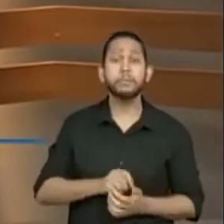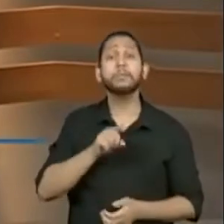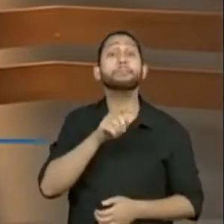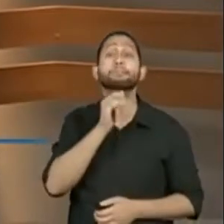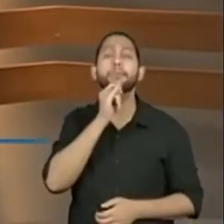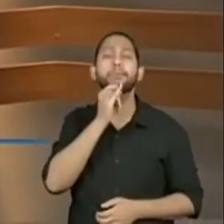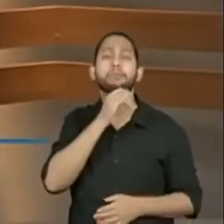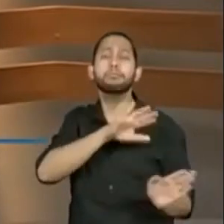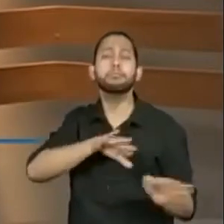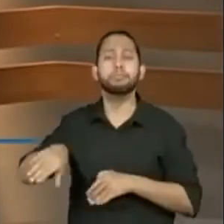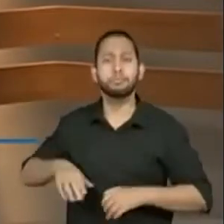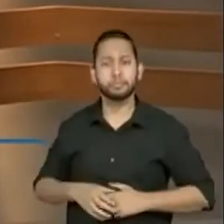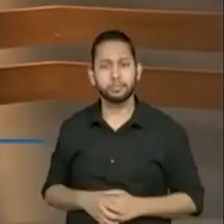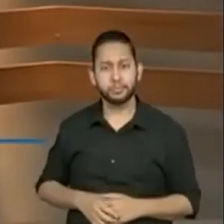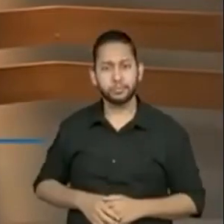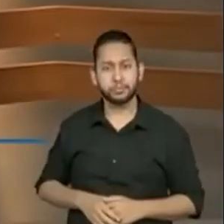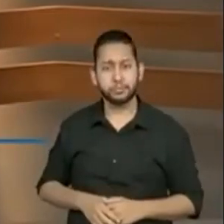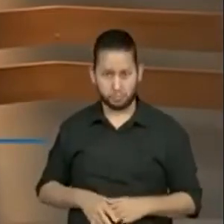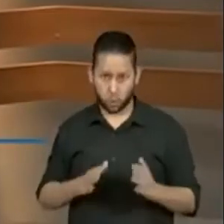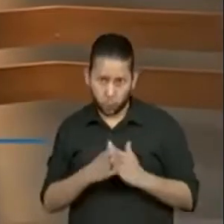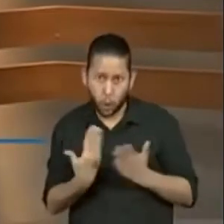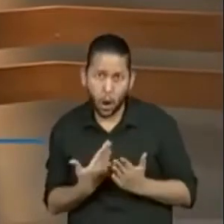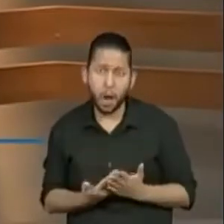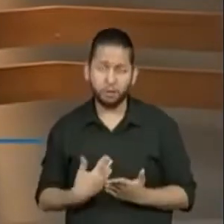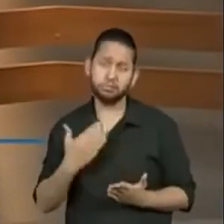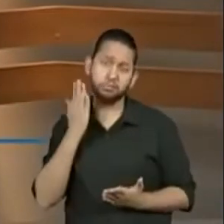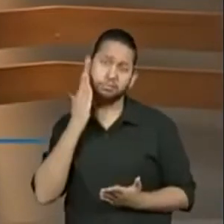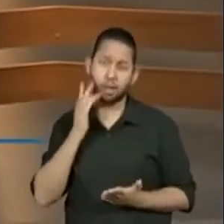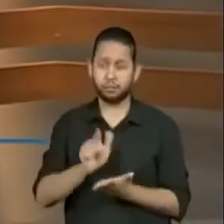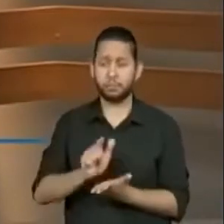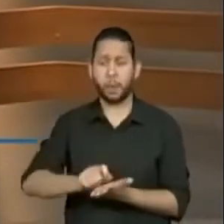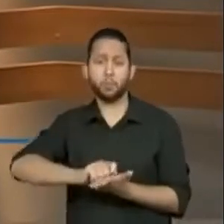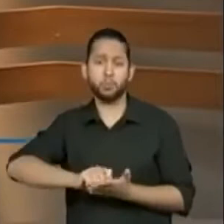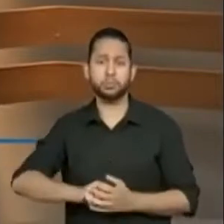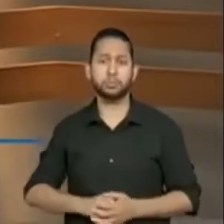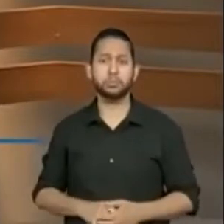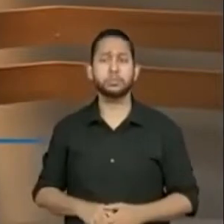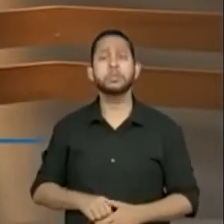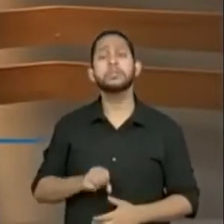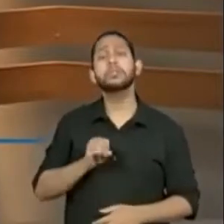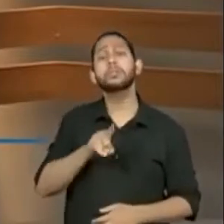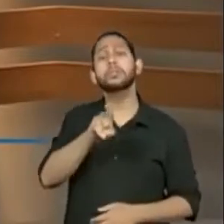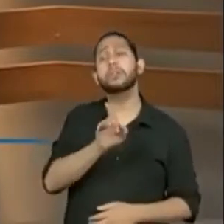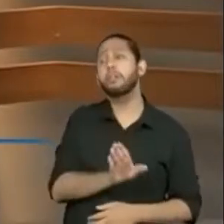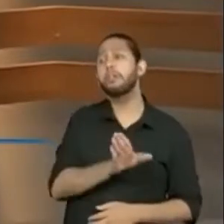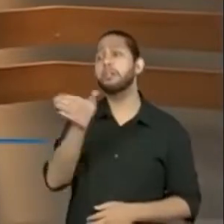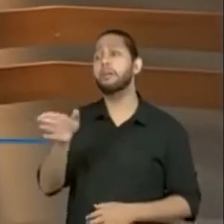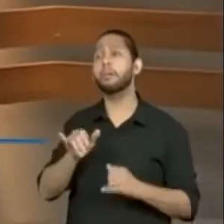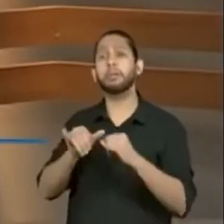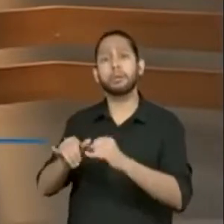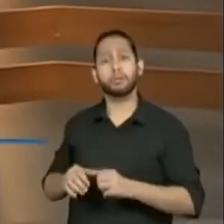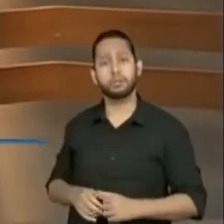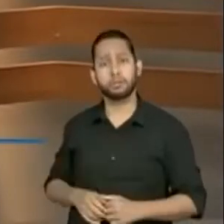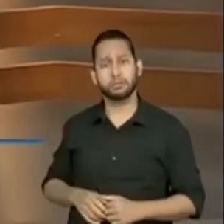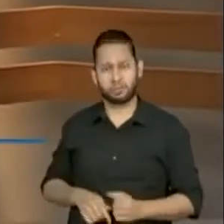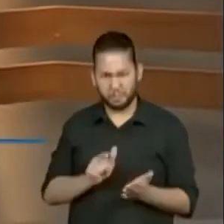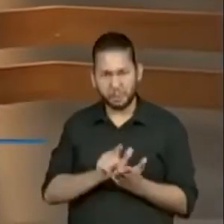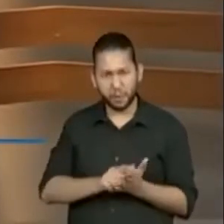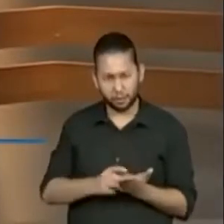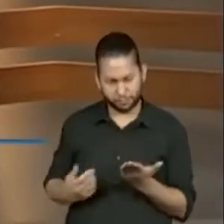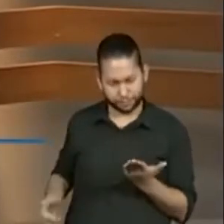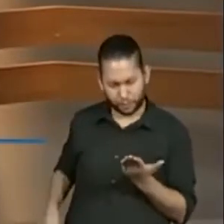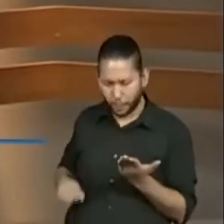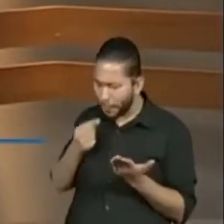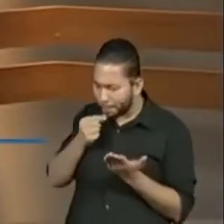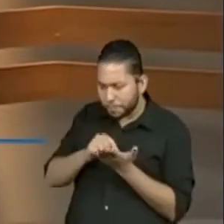quando você for ao supermercado bom e você precisa calcular se o troco se o troco está correto